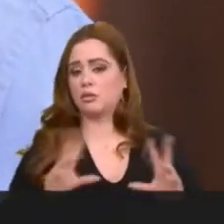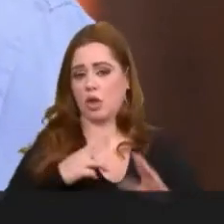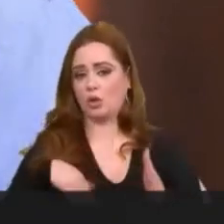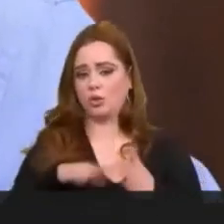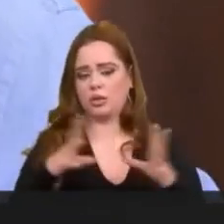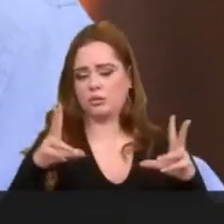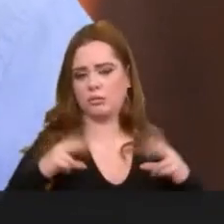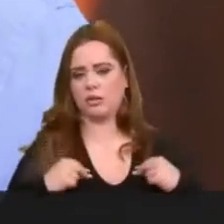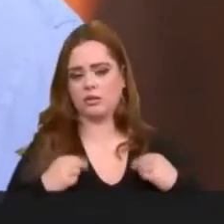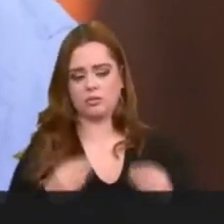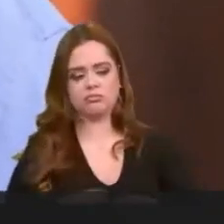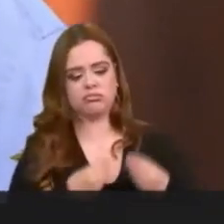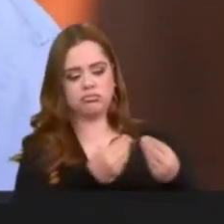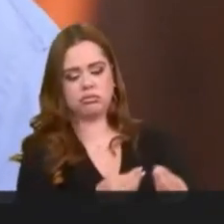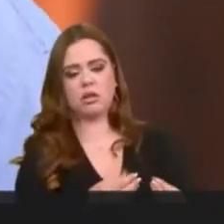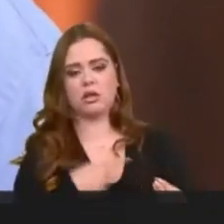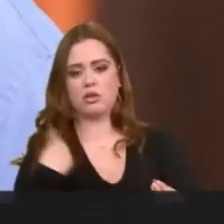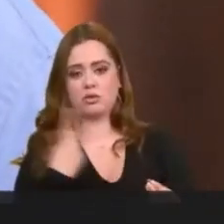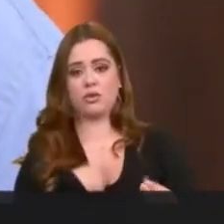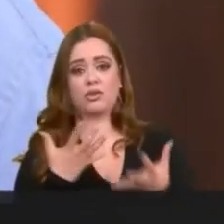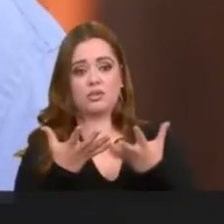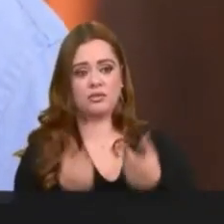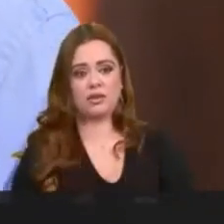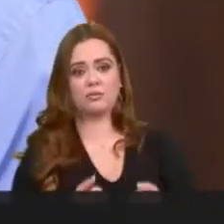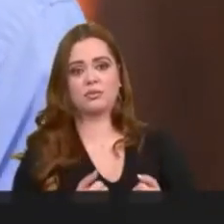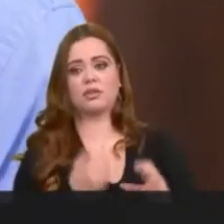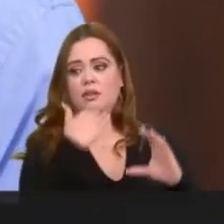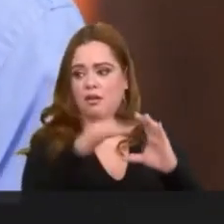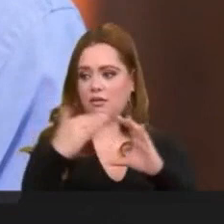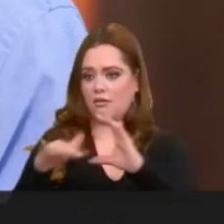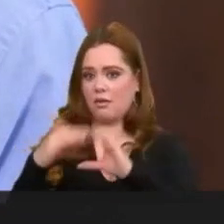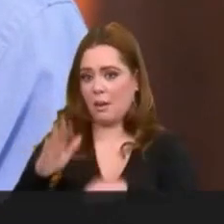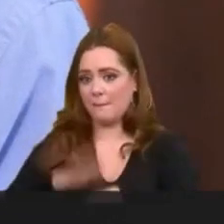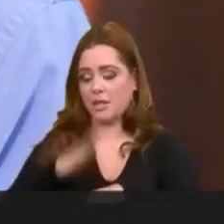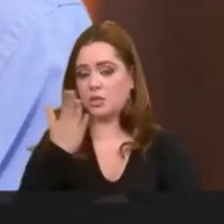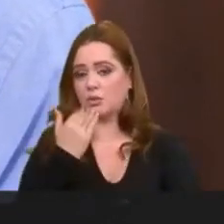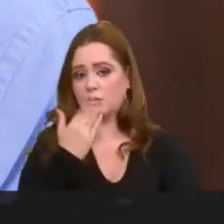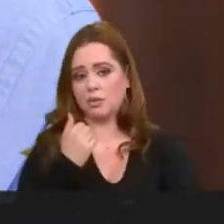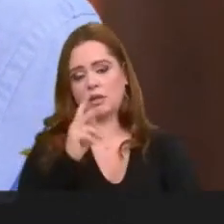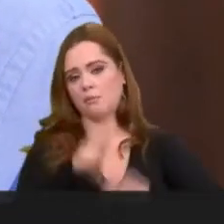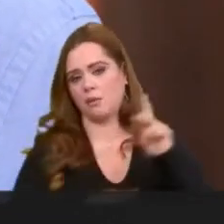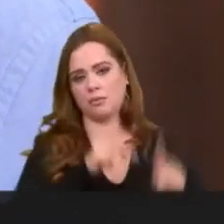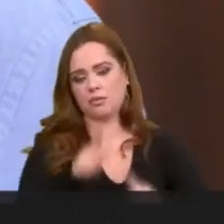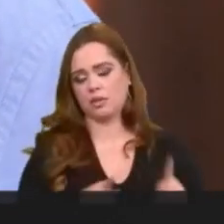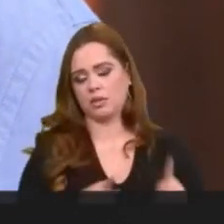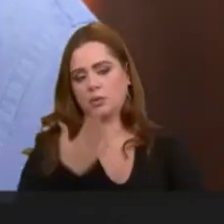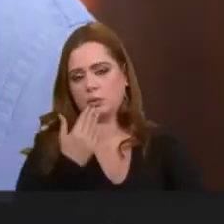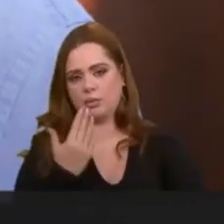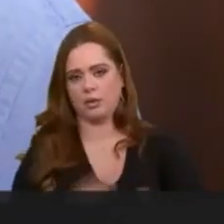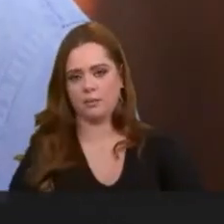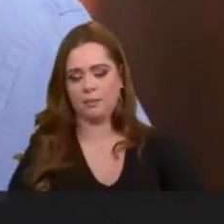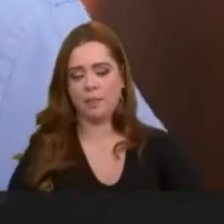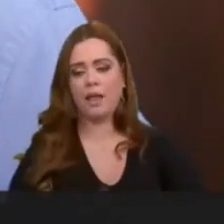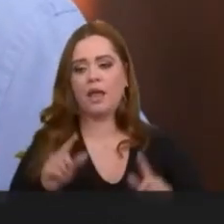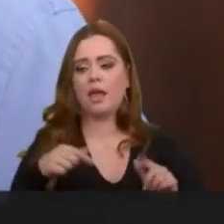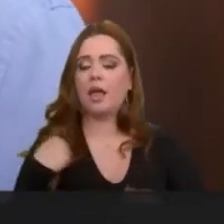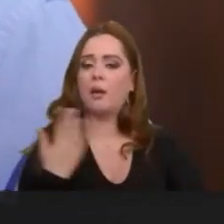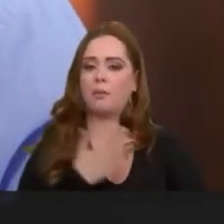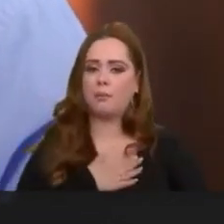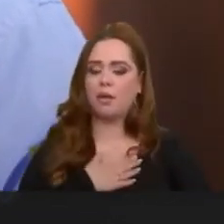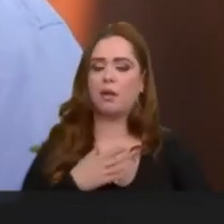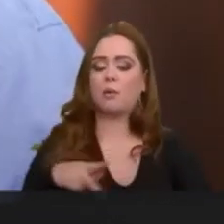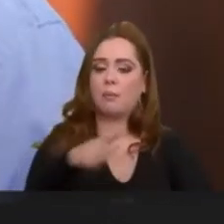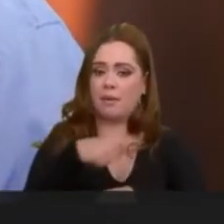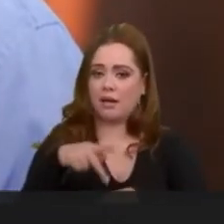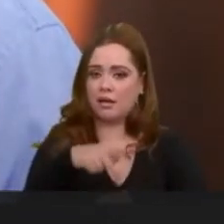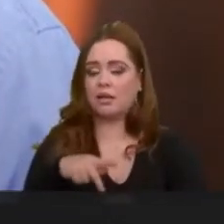gente vai exportar a gente vai dar mais alimentos para o povo comer é esse país que eu quero entregar quando terminar o meu mandato esse país